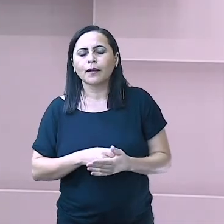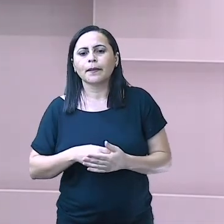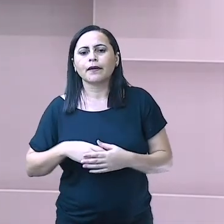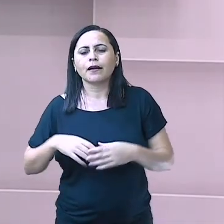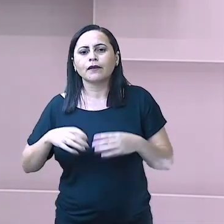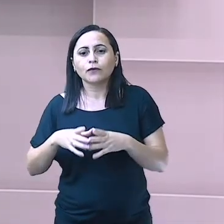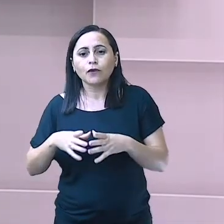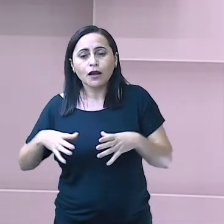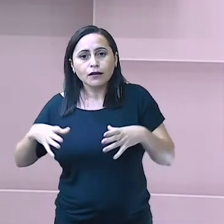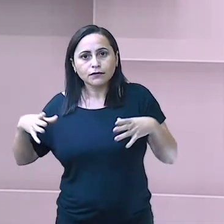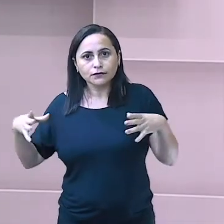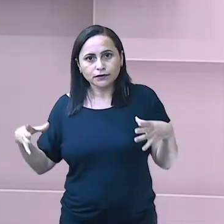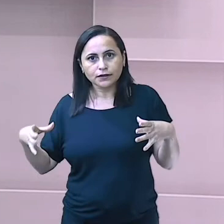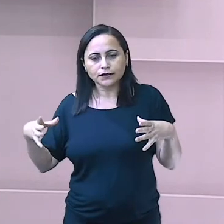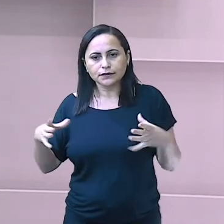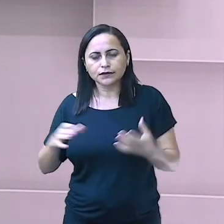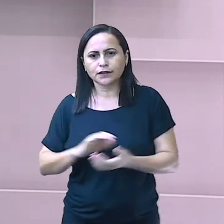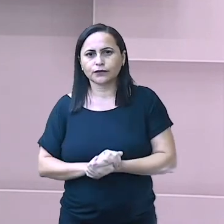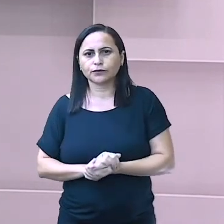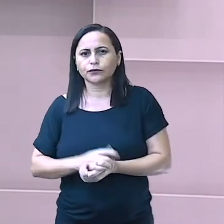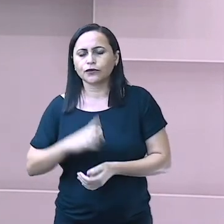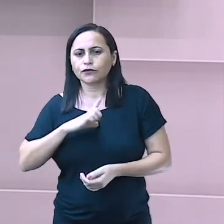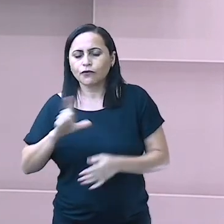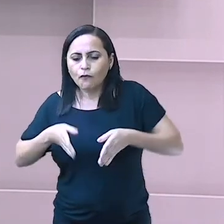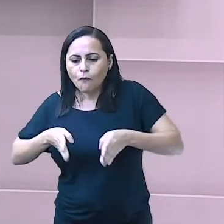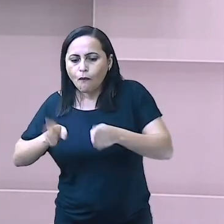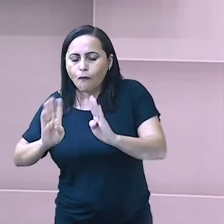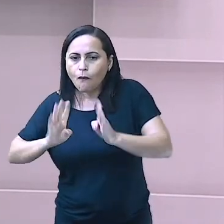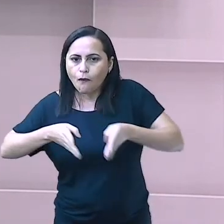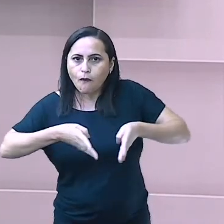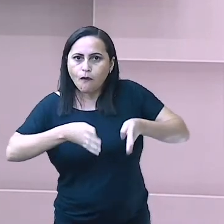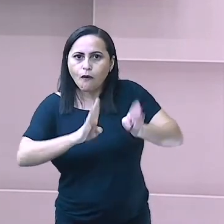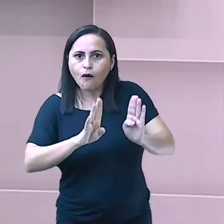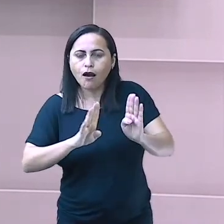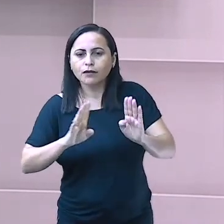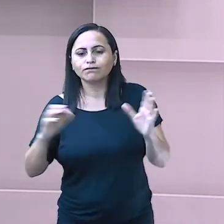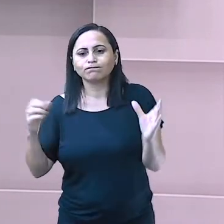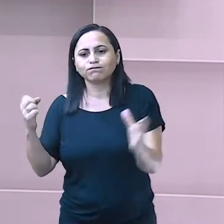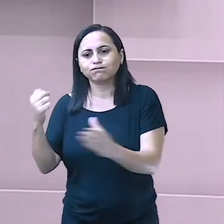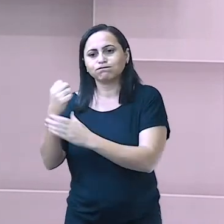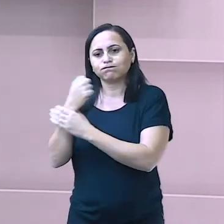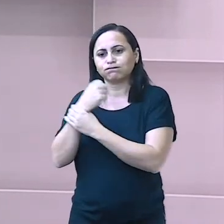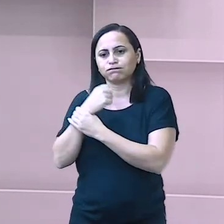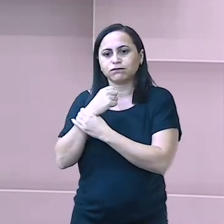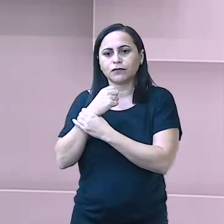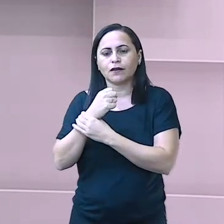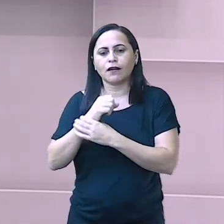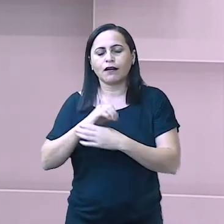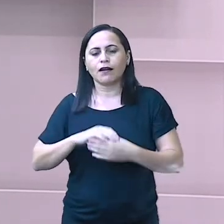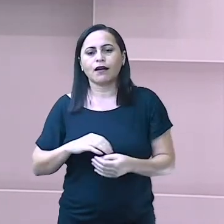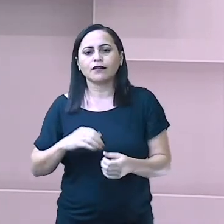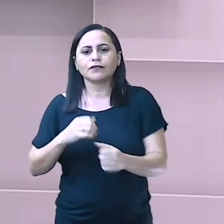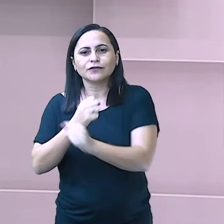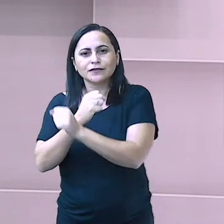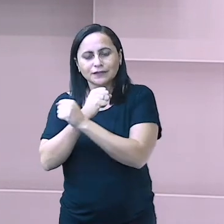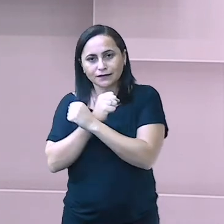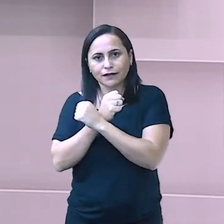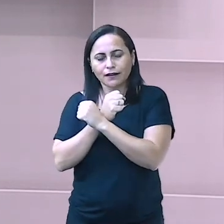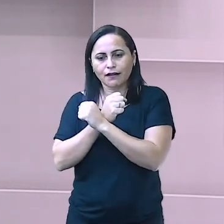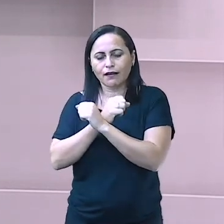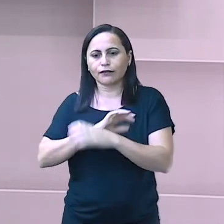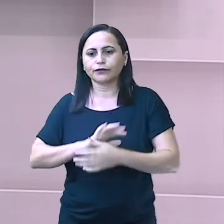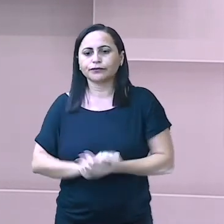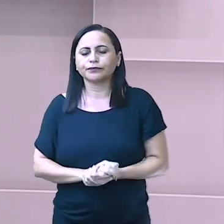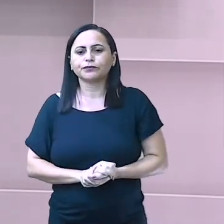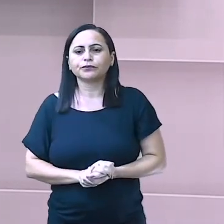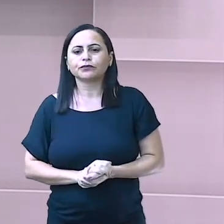comércio até para o comércio escravo. Infelizmente, aconteceu. Mas, para o crescimento da cidade, nós percebemos que